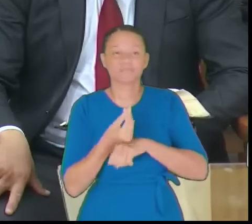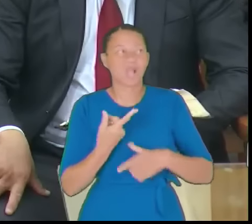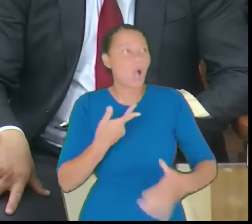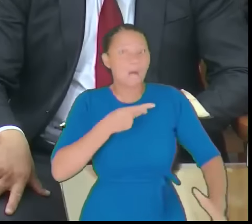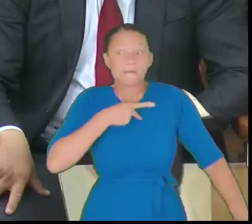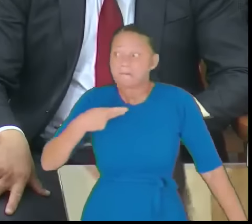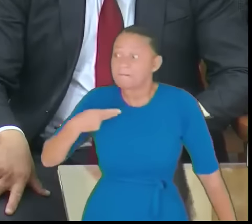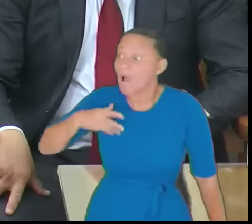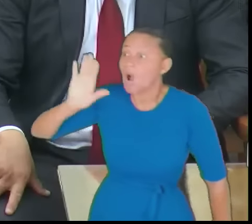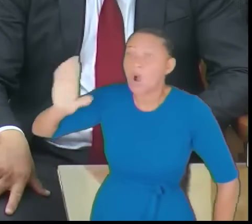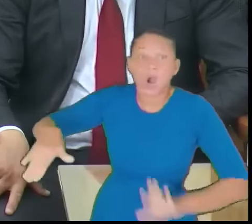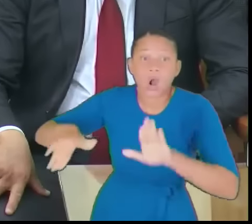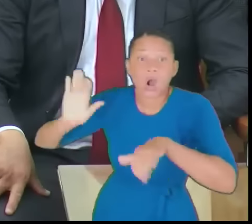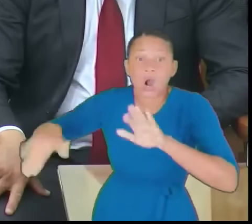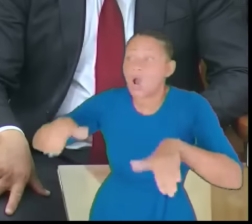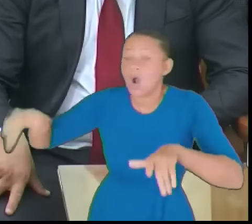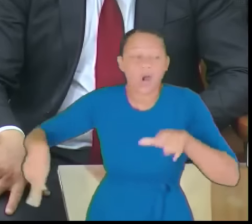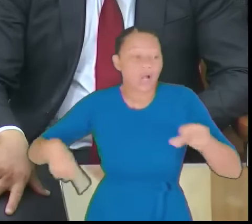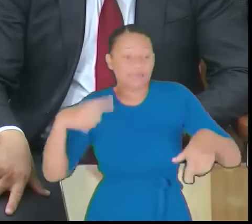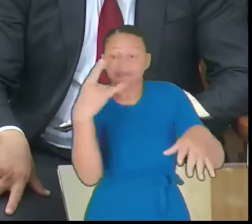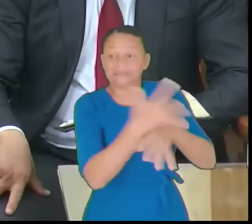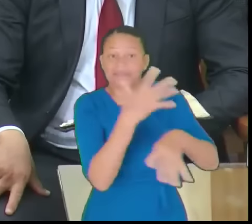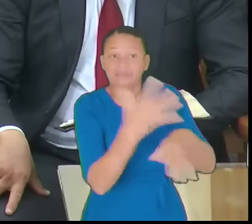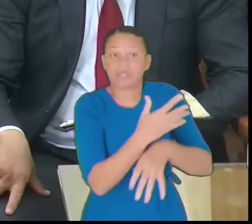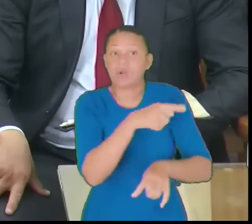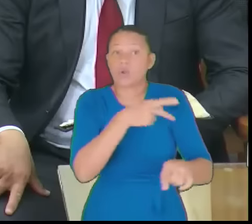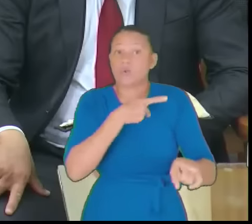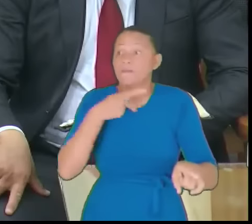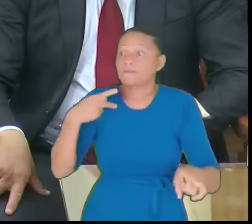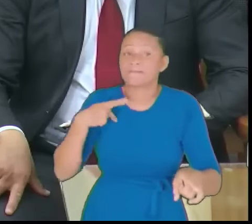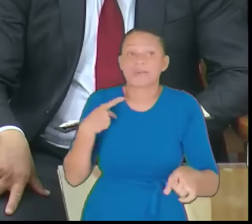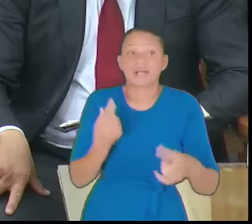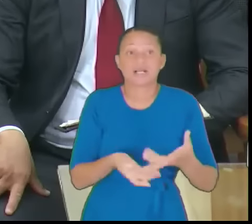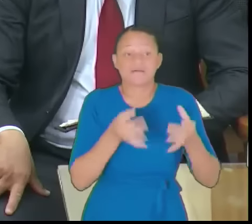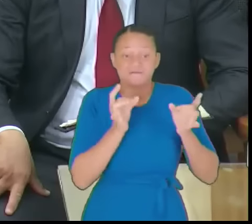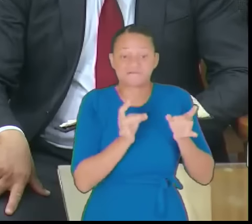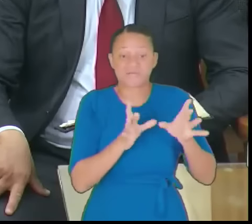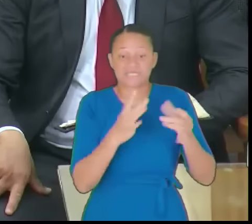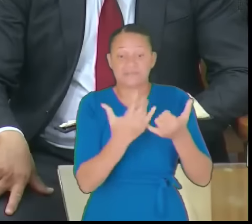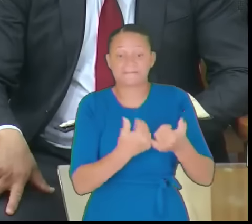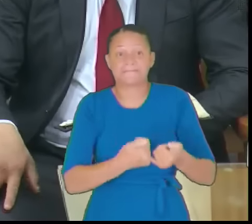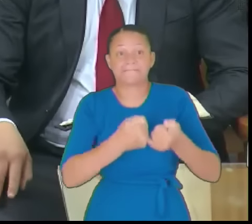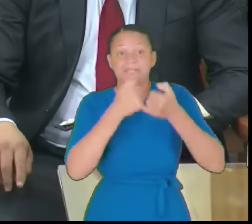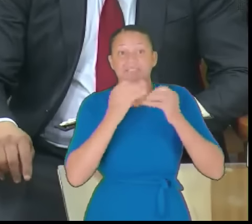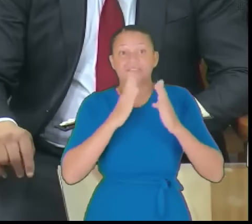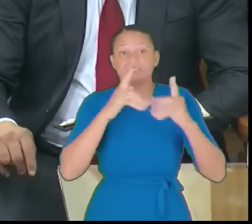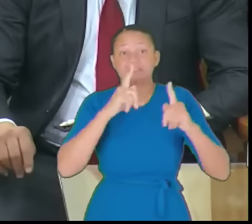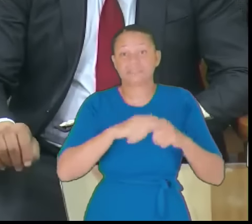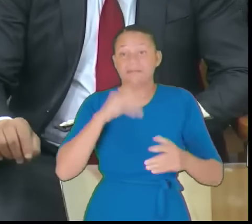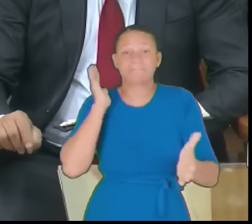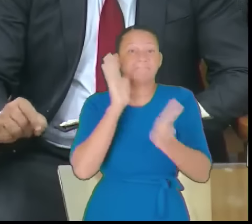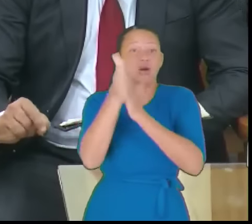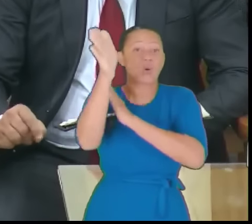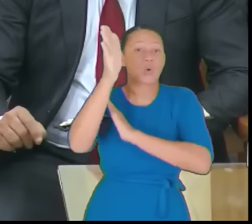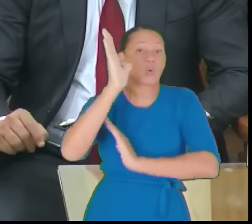Pastor, o pastor veio lá numa cidade tal. O pastor vendeu o patrimônio da igreja e danou-se no meio do mundo.